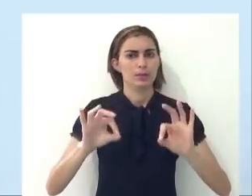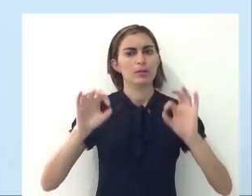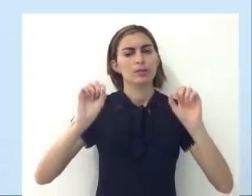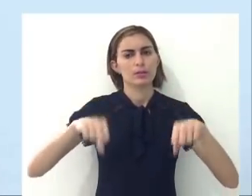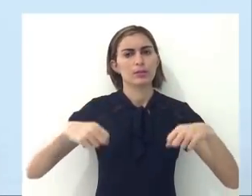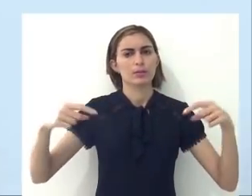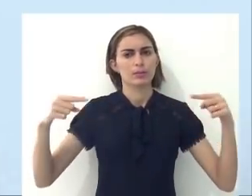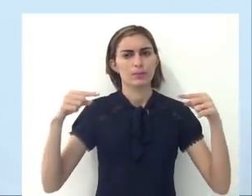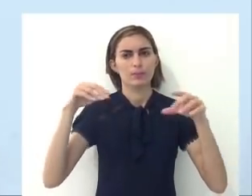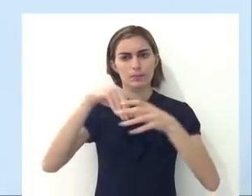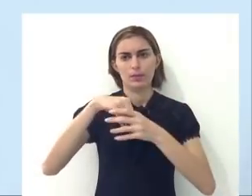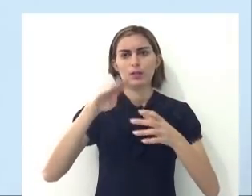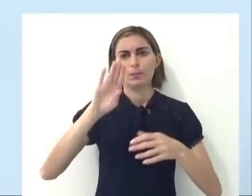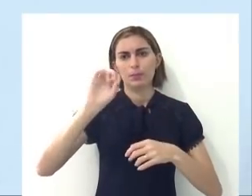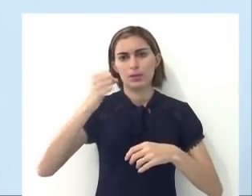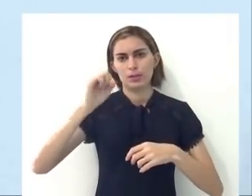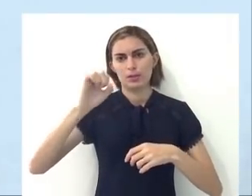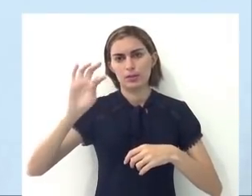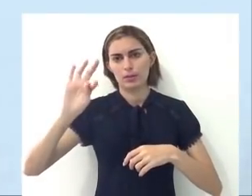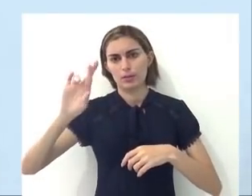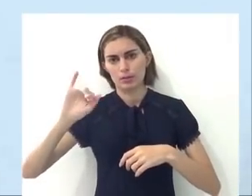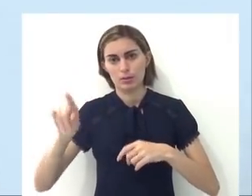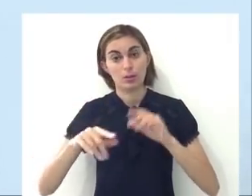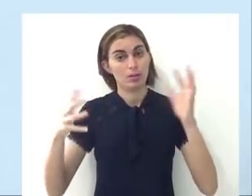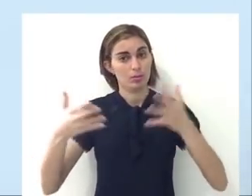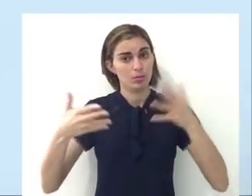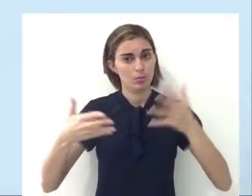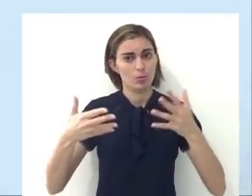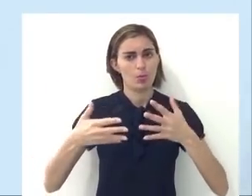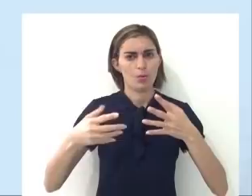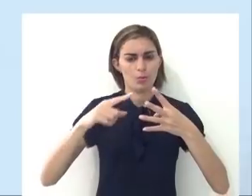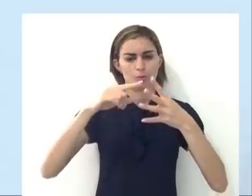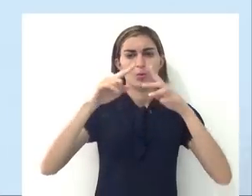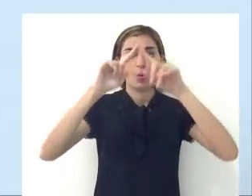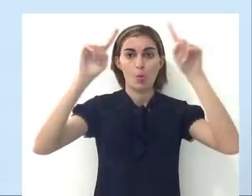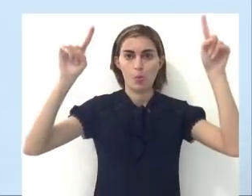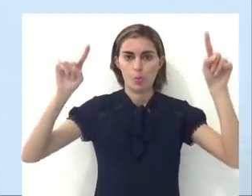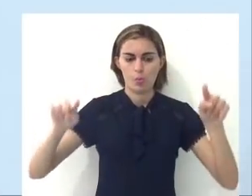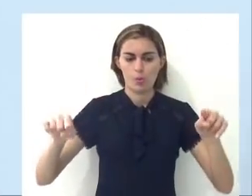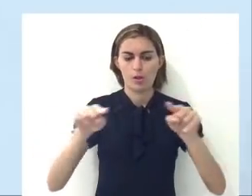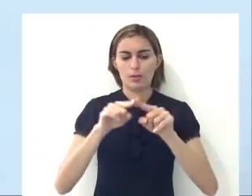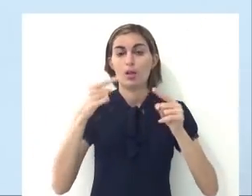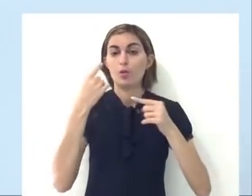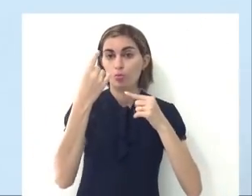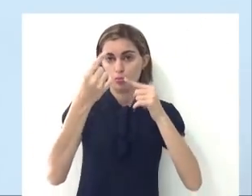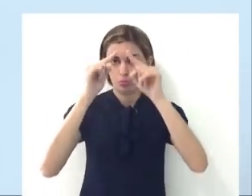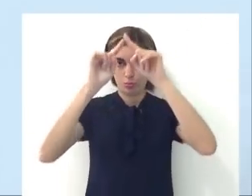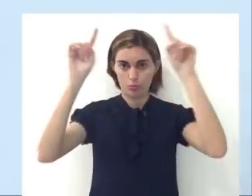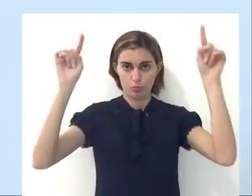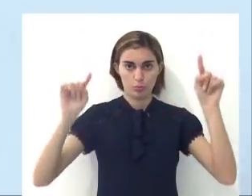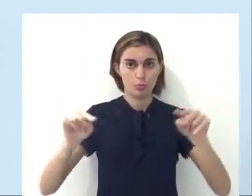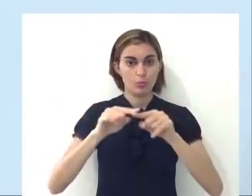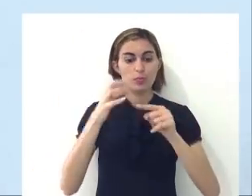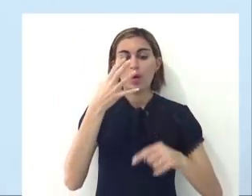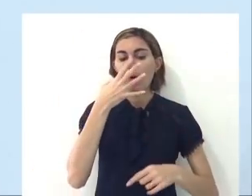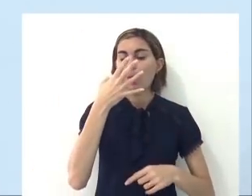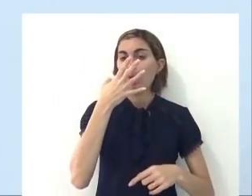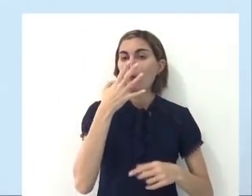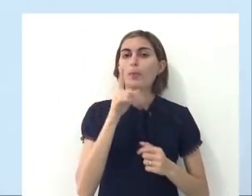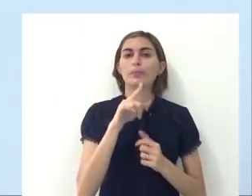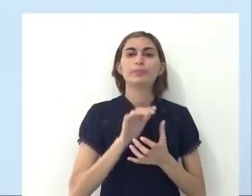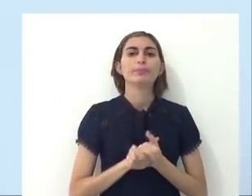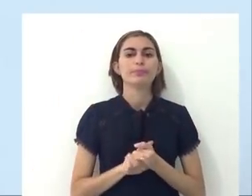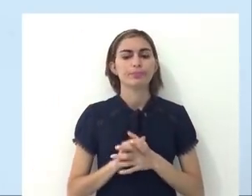estão contidas na bissetriz. Agora, a propriedade para os quadrados. Olha, o quadrado, tu vai observar aí na tua